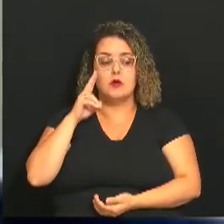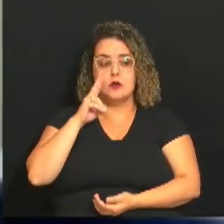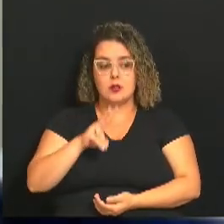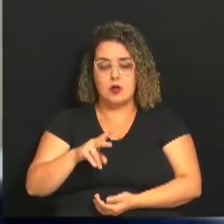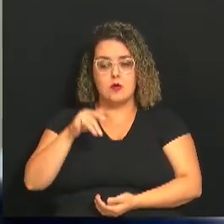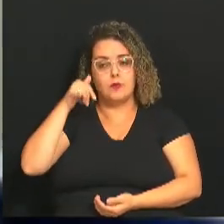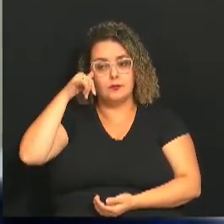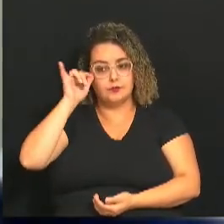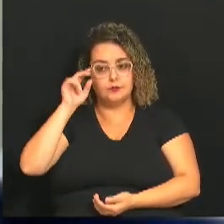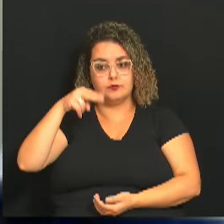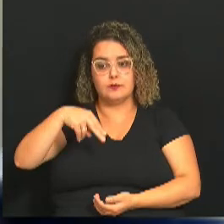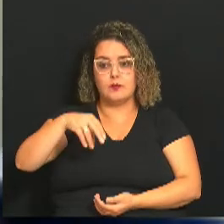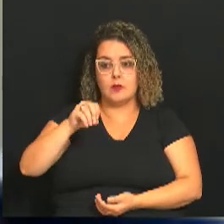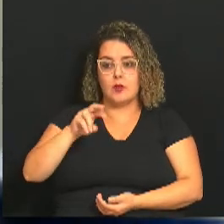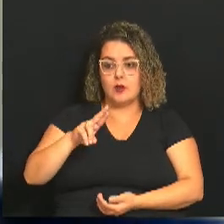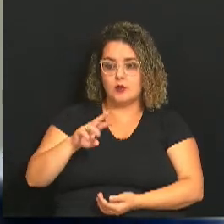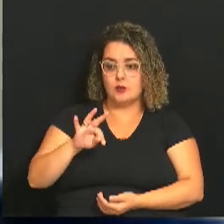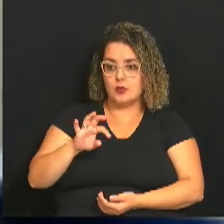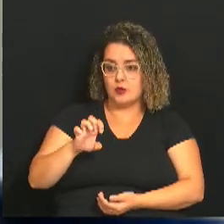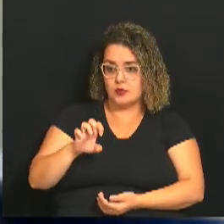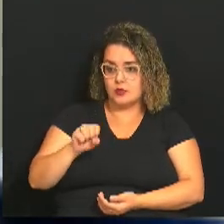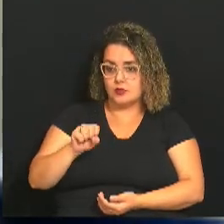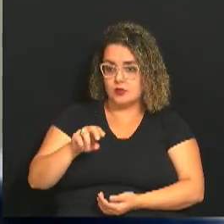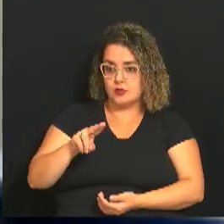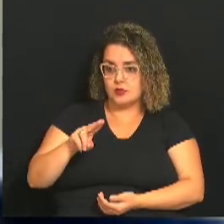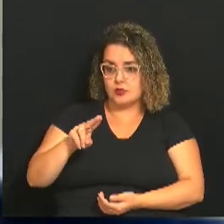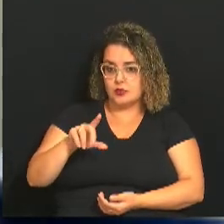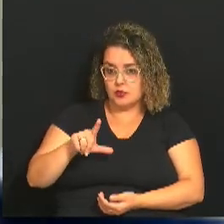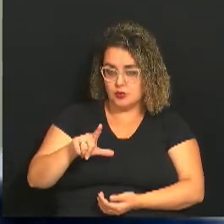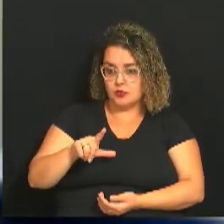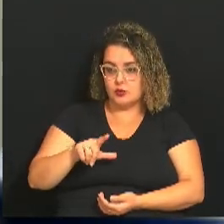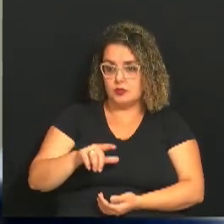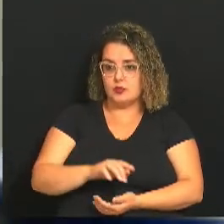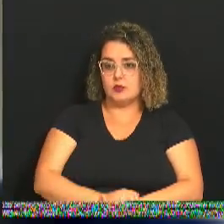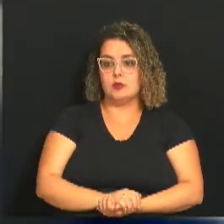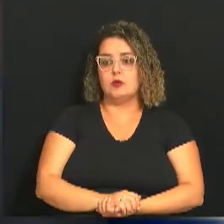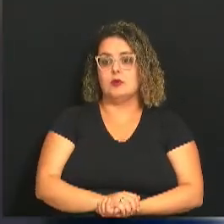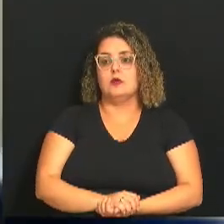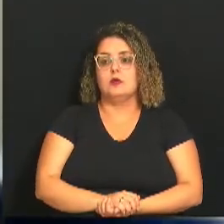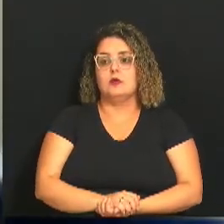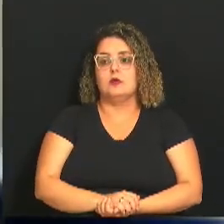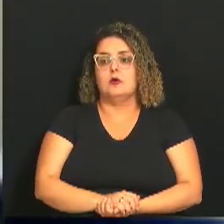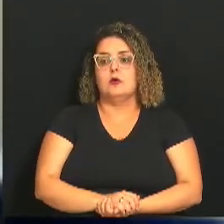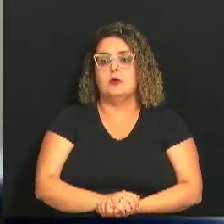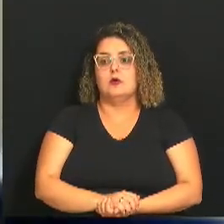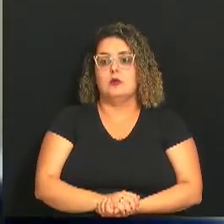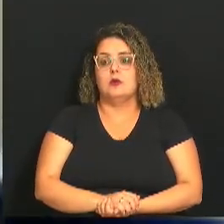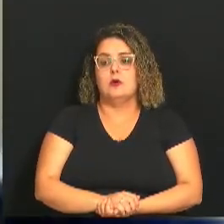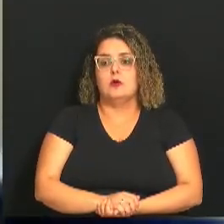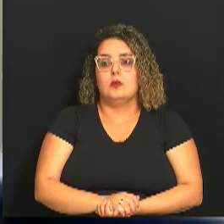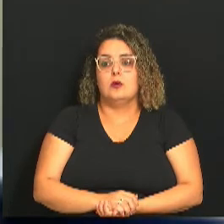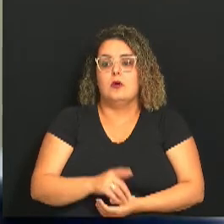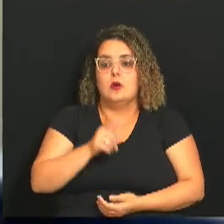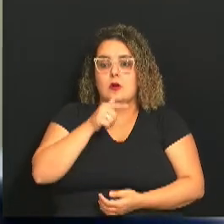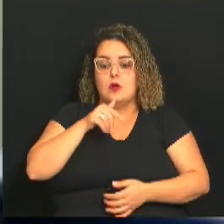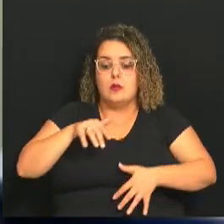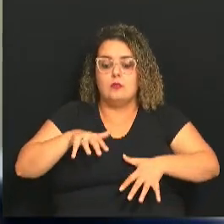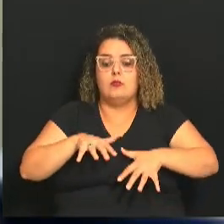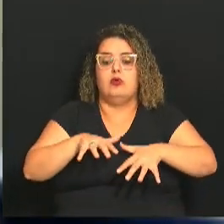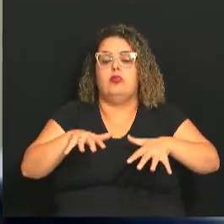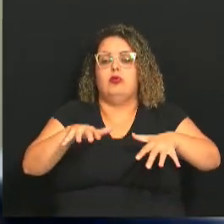na Norte-Sul, na Orozimo Maia, ali ela chega quase que transbordar na avenida, e olha que é uma